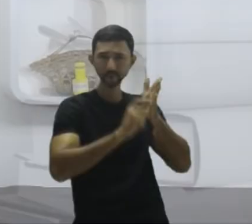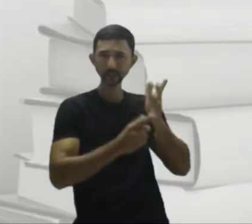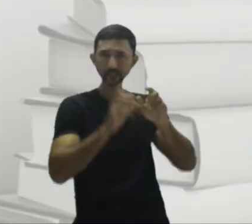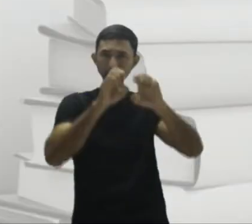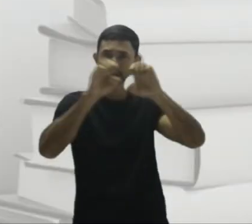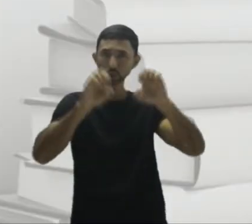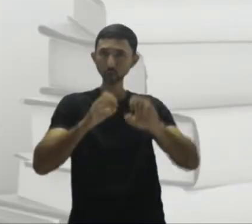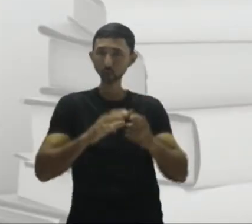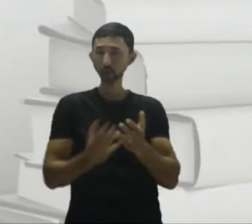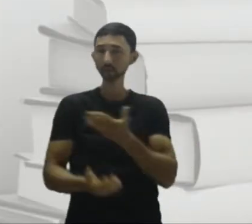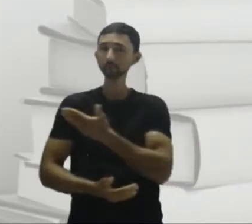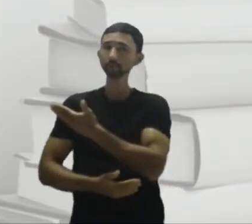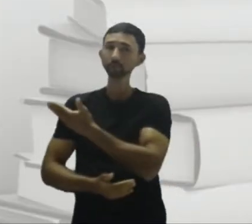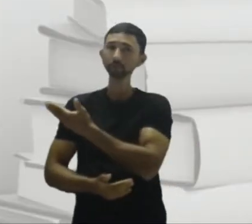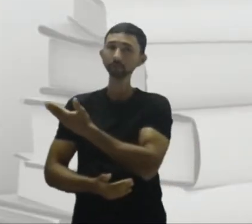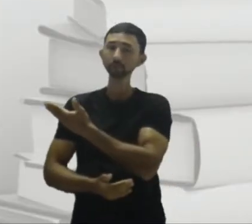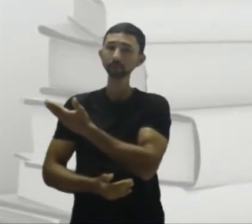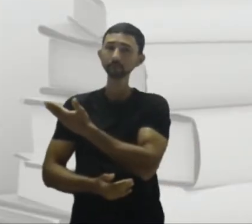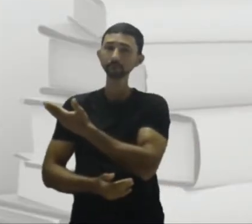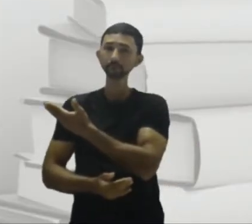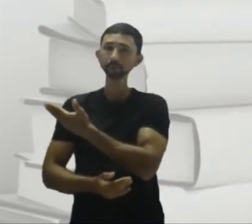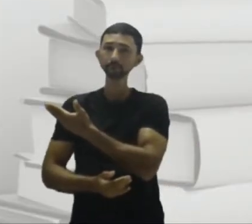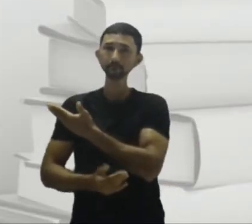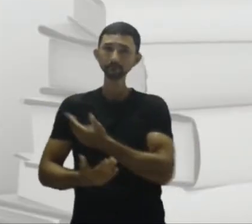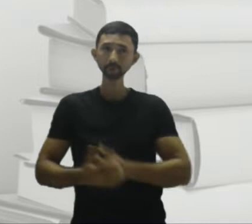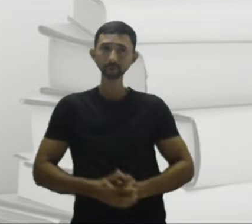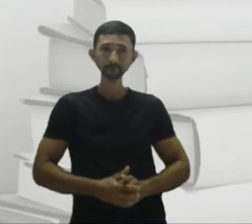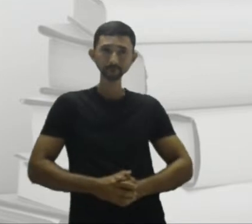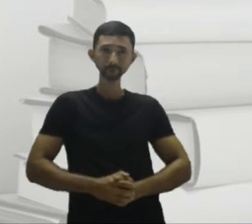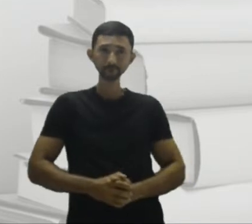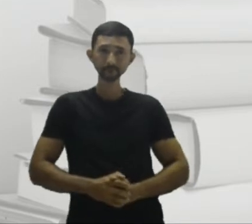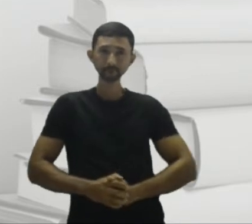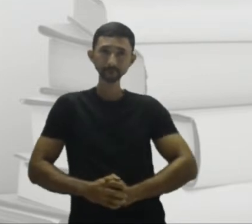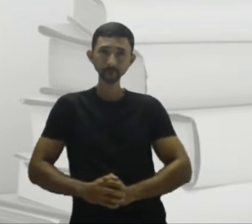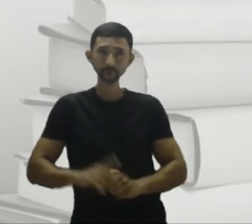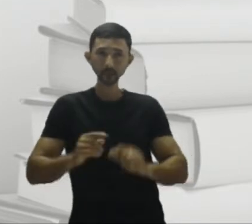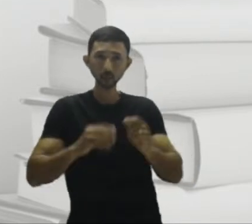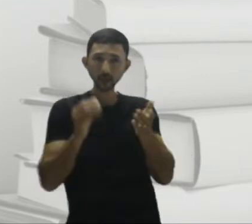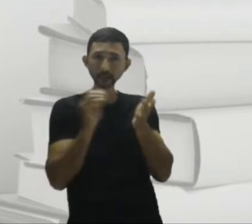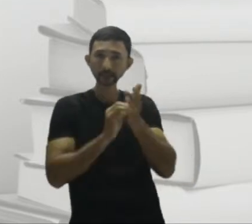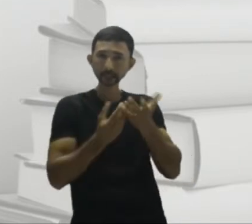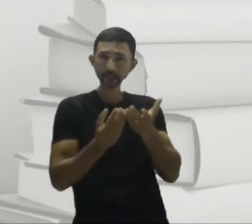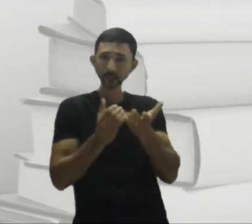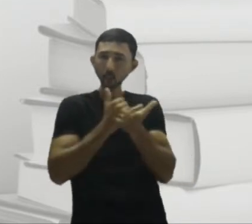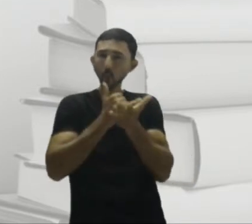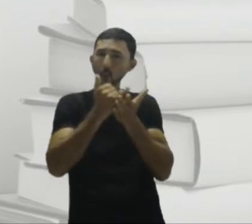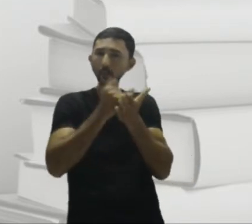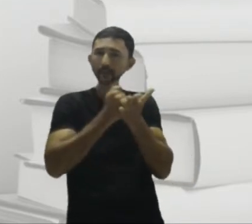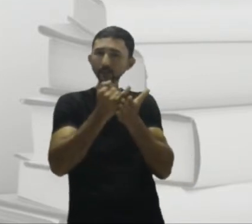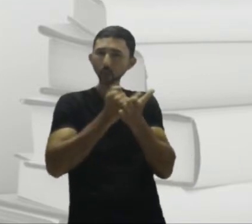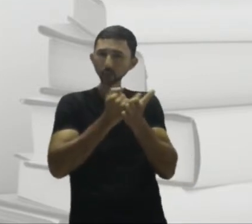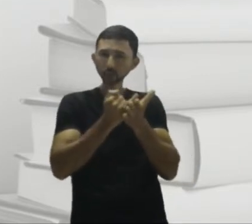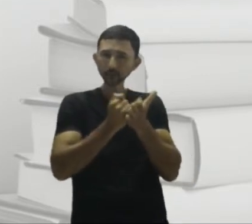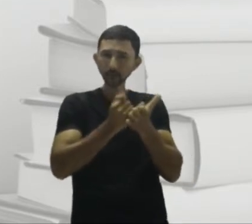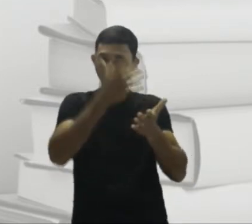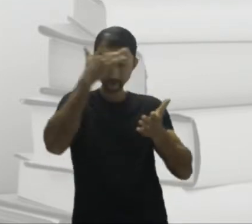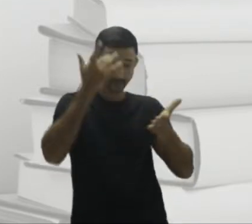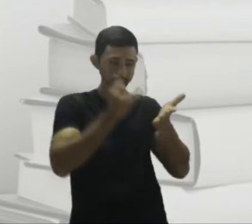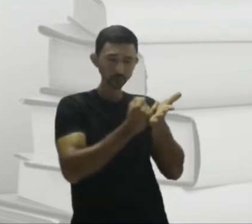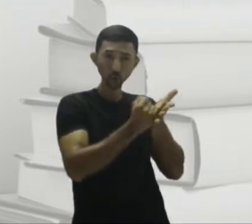estrutura. Vamos lá. Eles apresentavam uma proposição, que era a parte introdutória, em que o